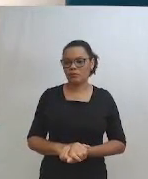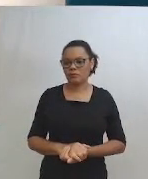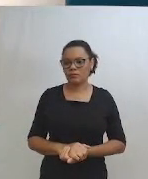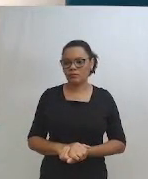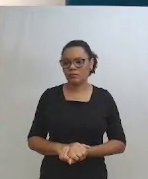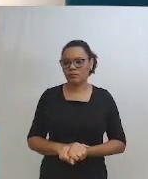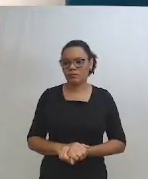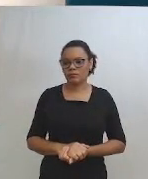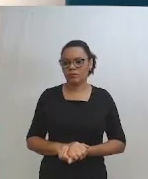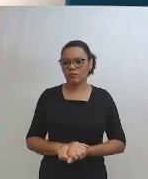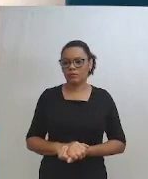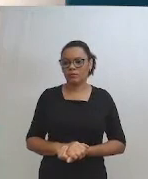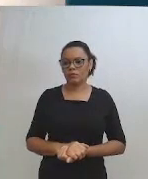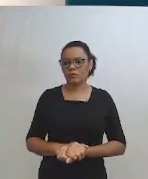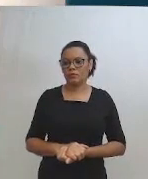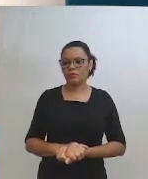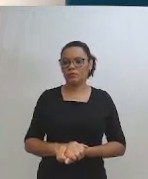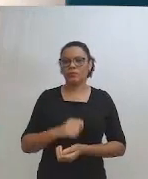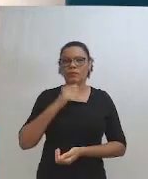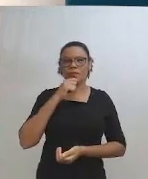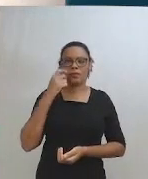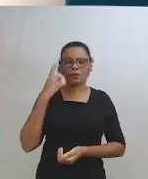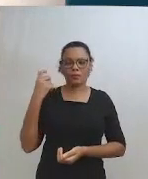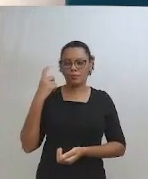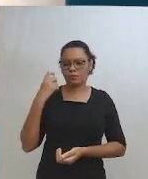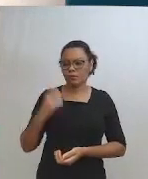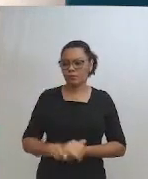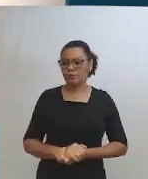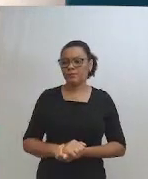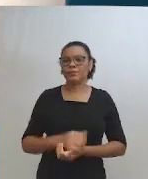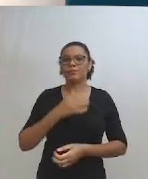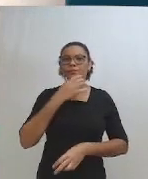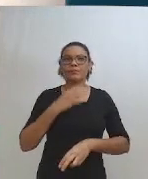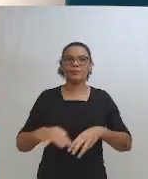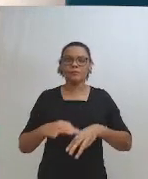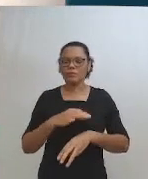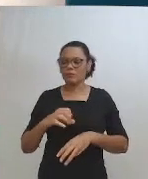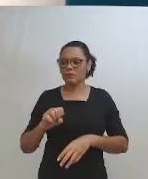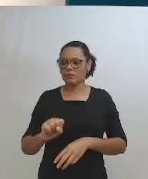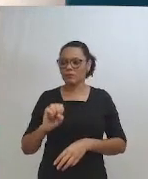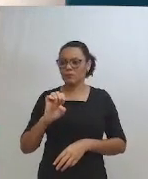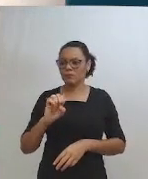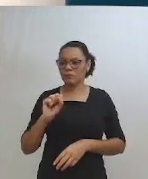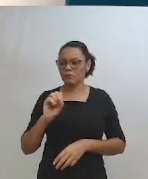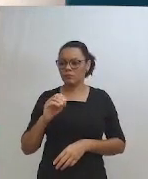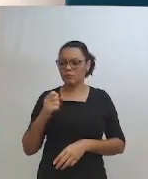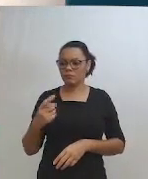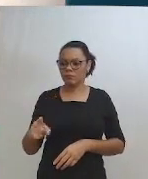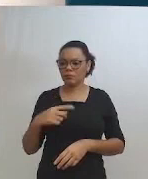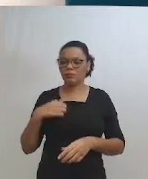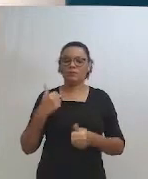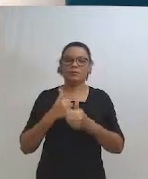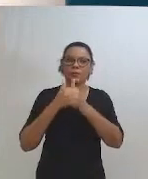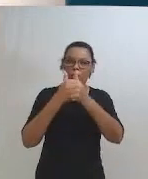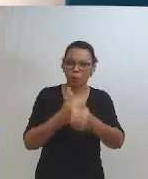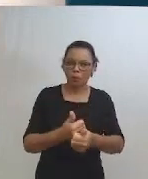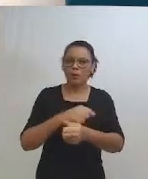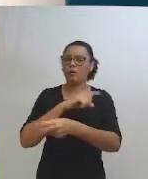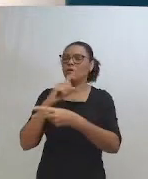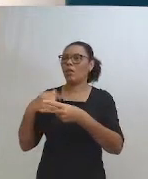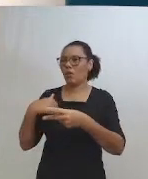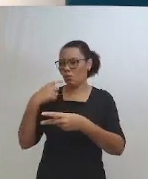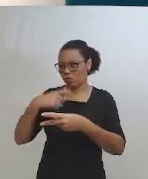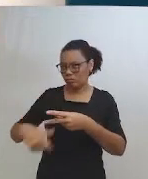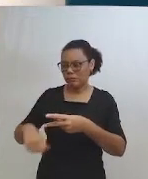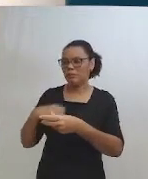Tem som, senhor presidente. Sebastião. Eu acompanho, senhor presidente. Eu também acompanho, ministra Laurita. Eu